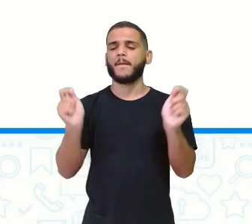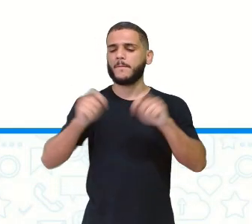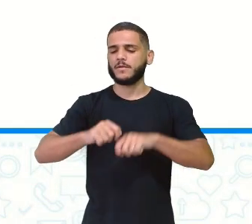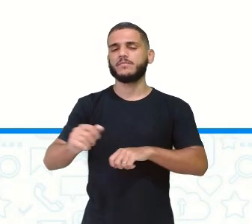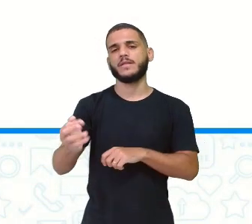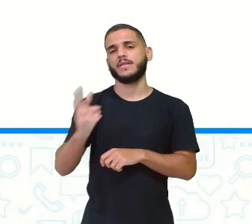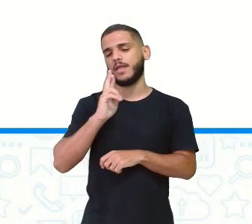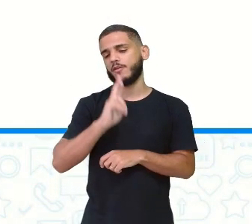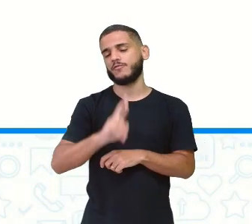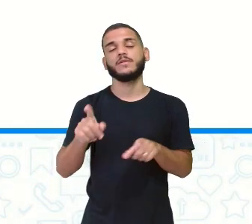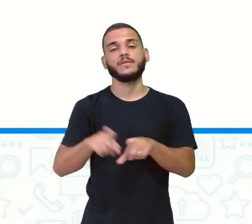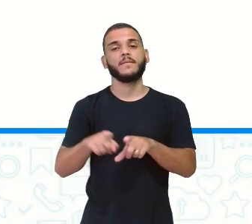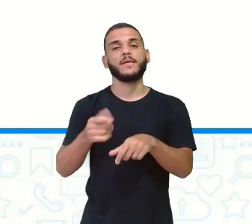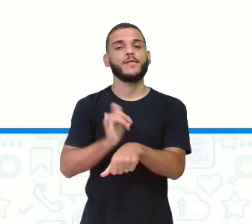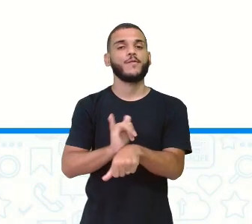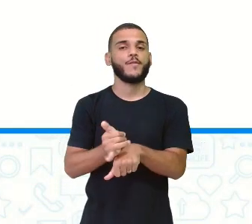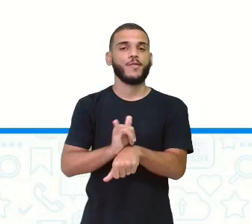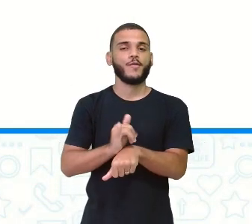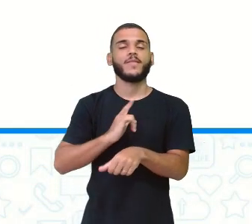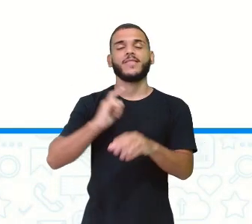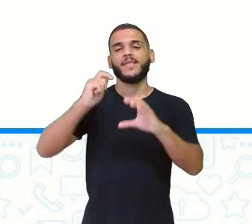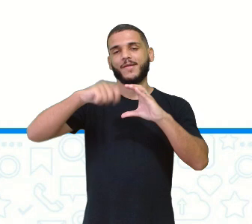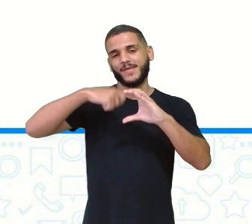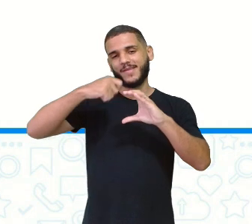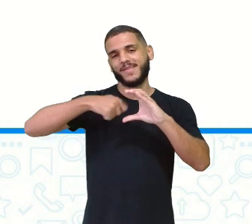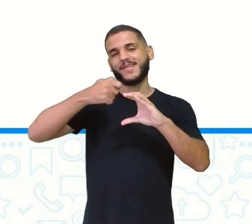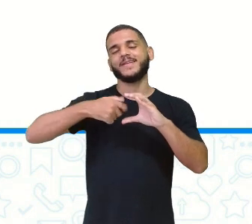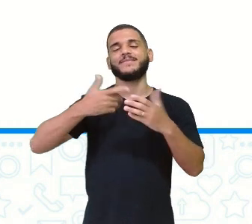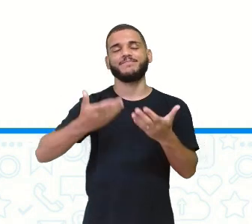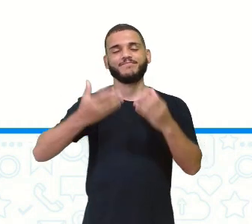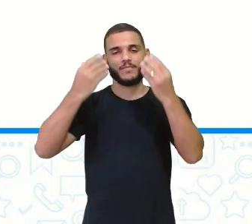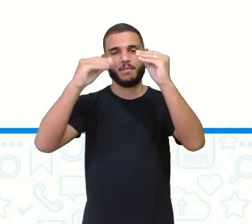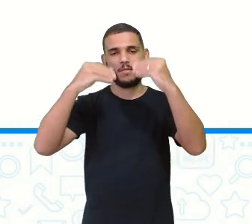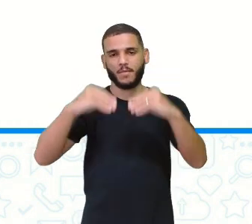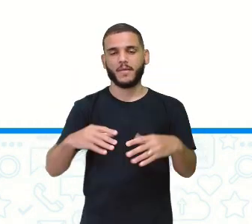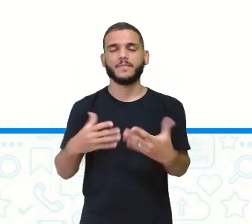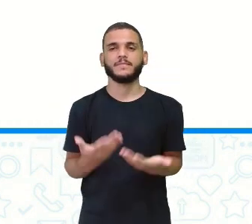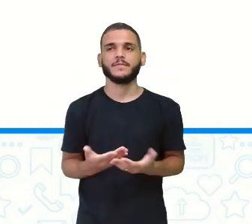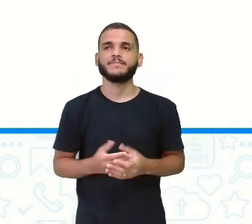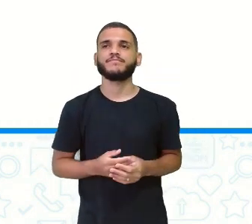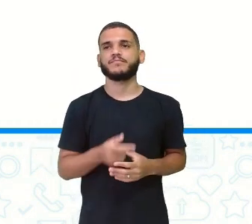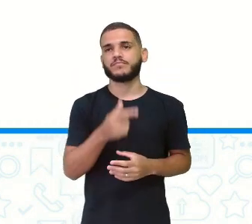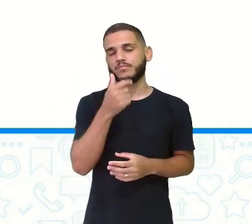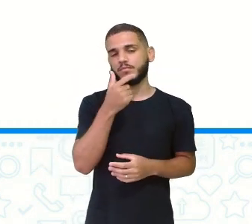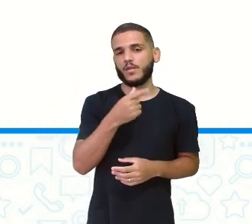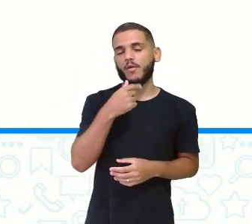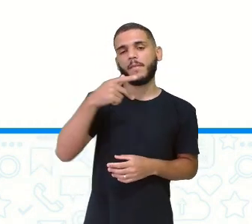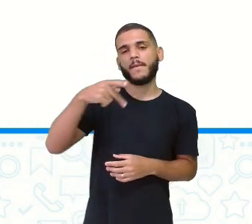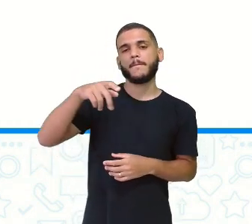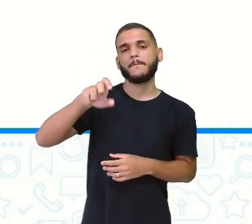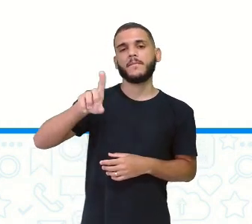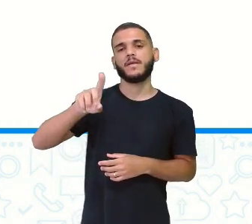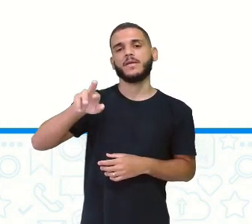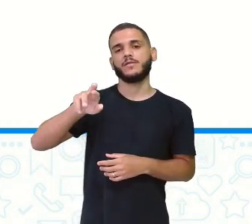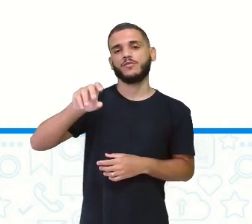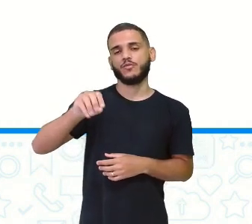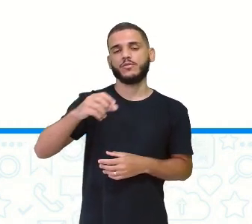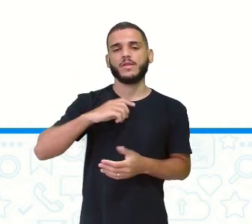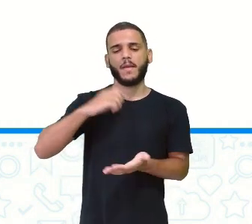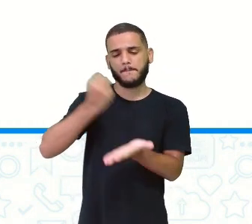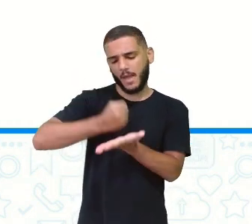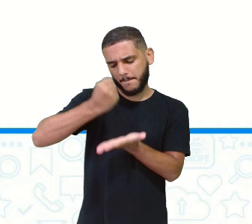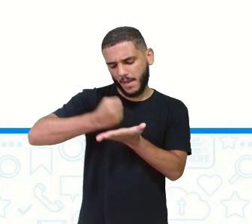no YouTube, né, onde nossas aulas ficam gravadas. Pedro carimbou todas as faces da caixa no